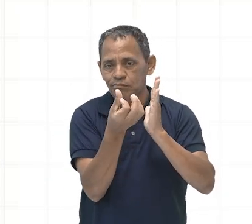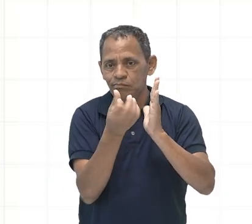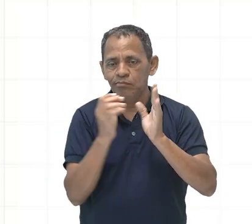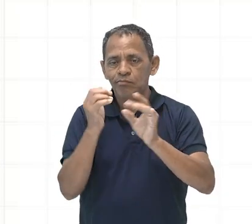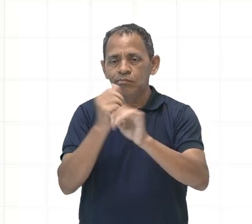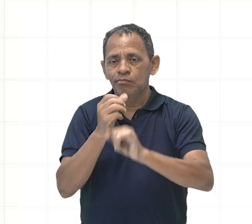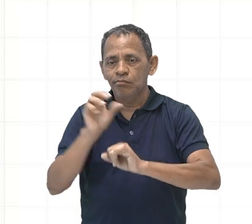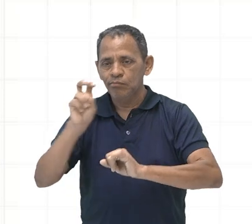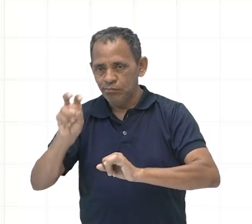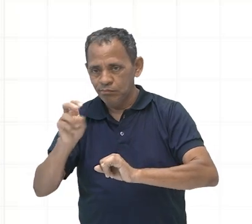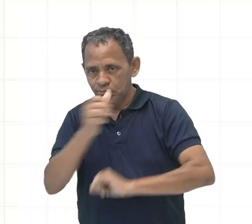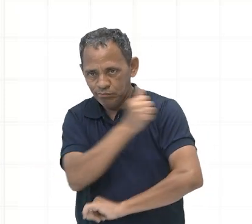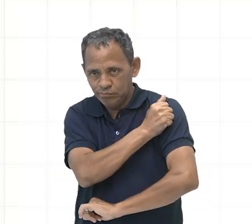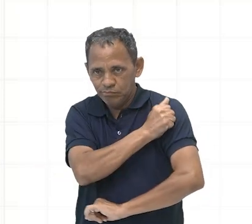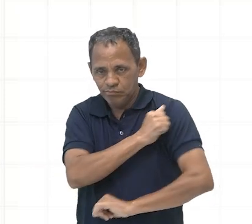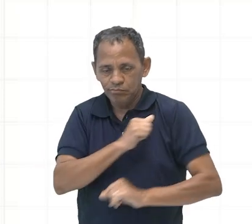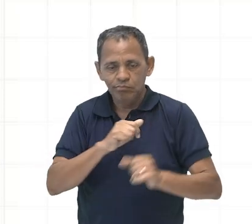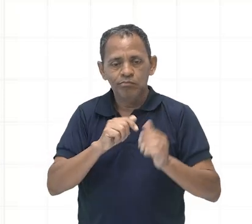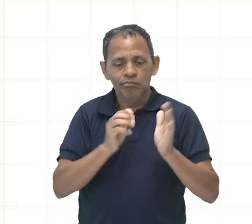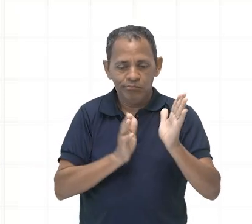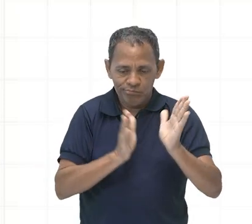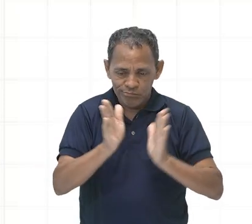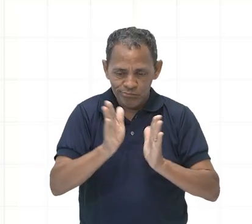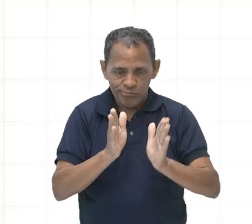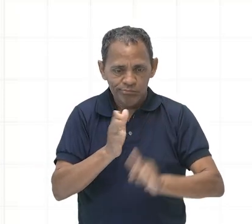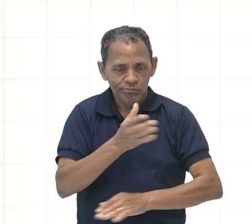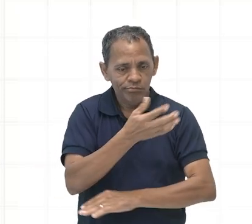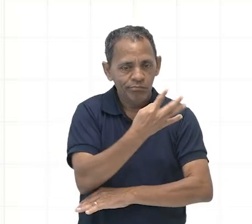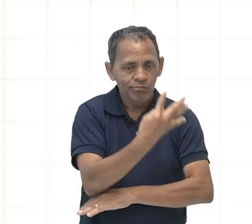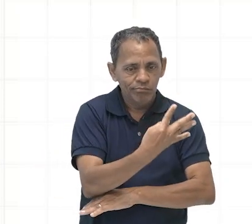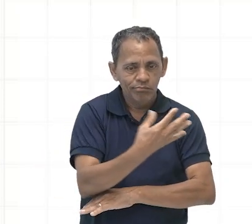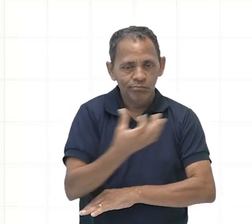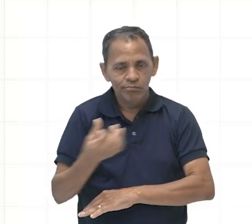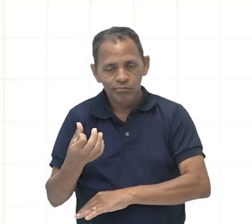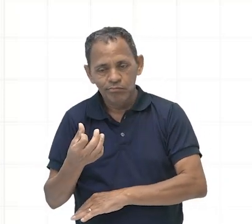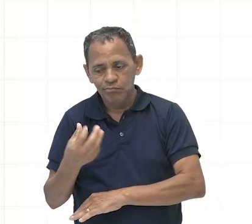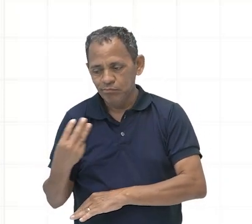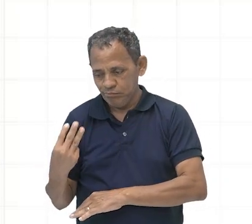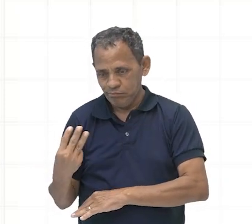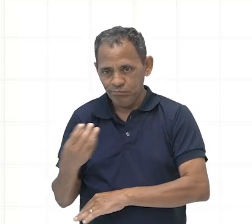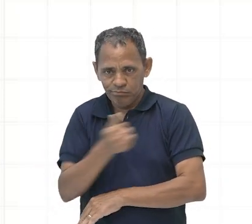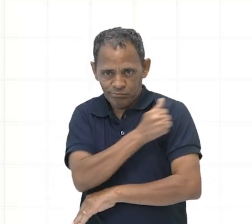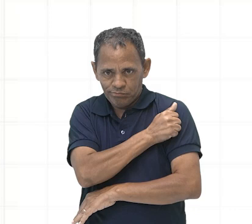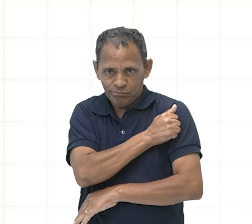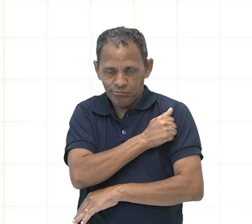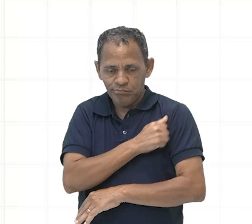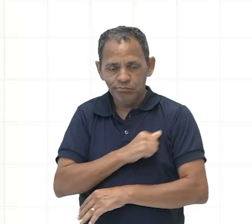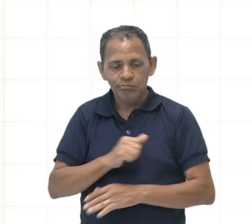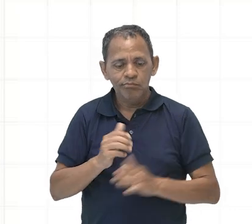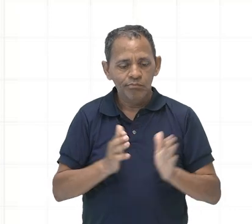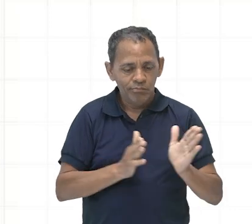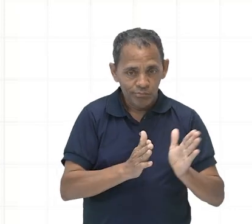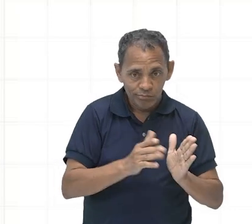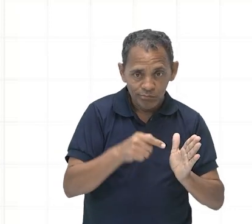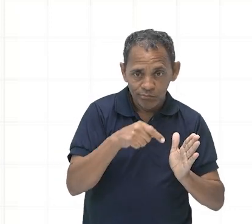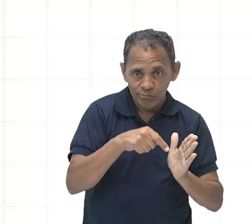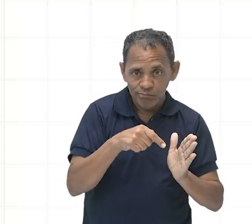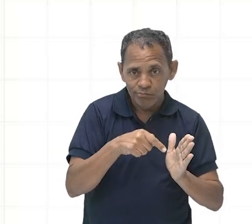certo? Notas entre 4 e 3, 3 alunos. Notas entre